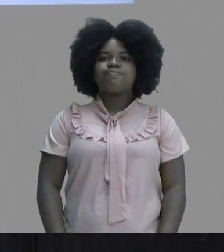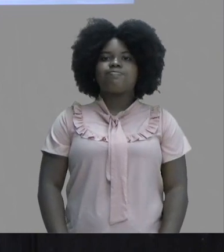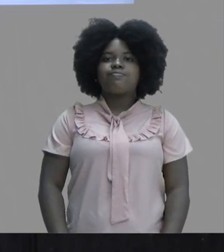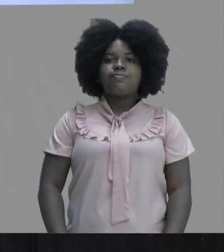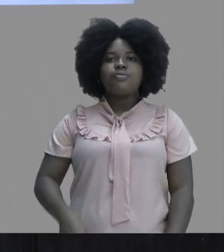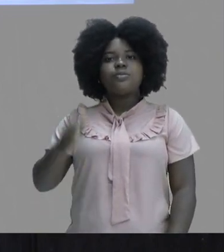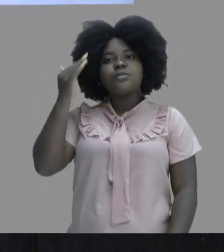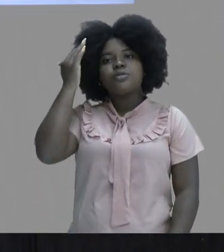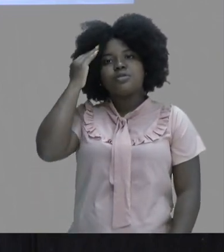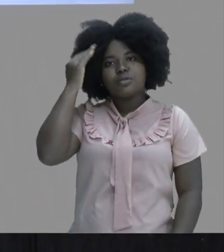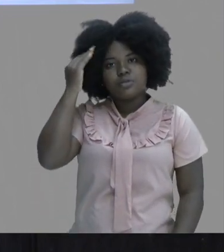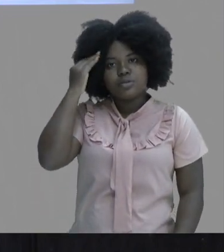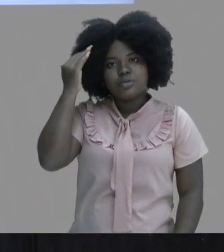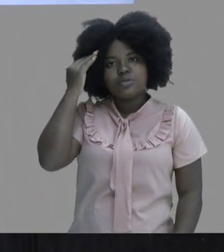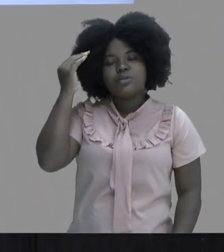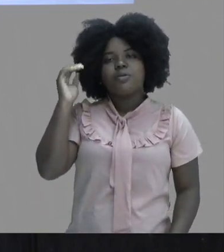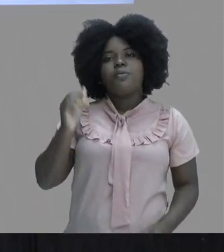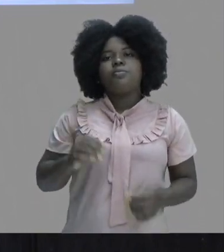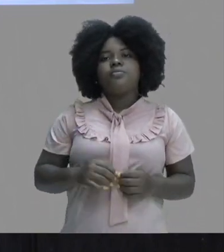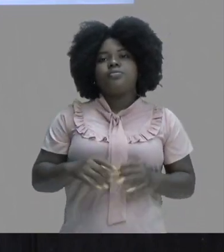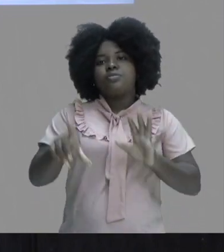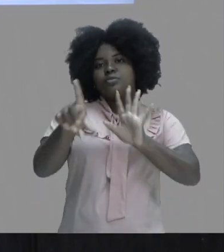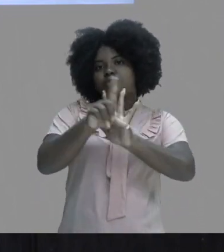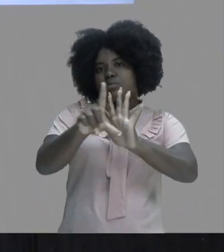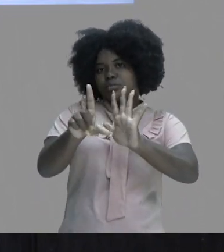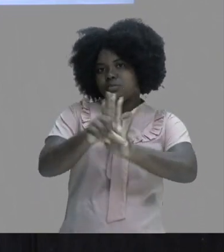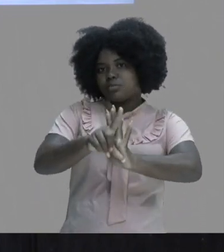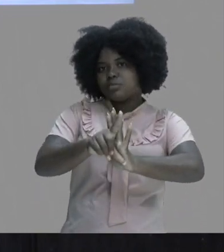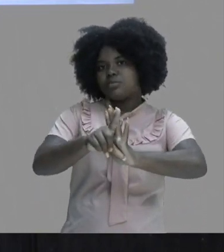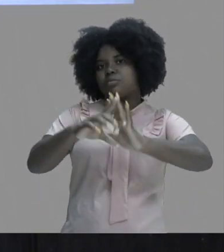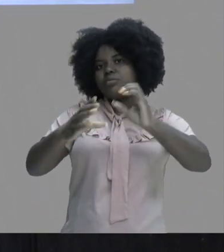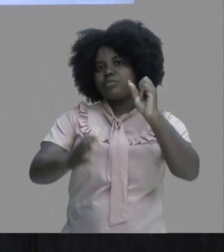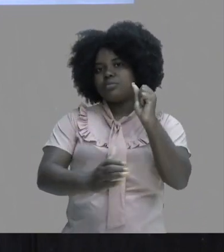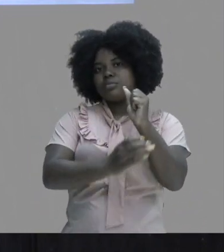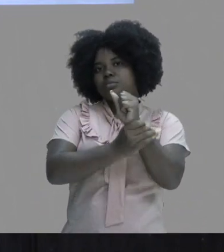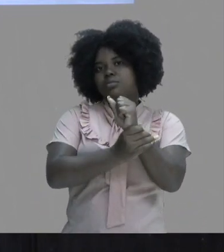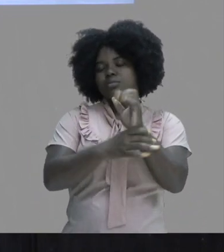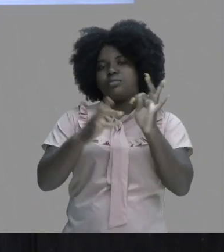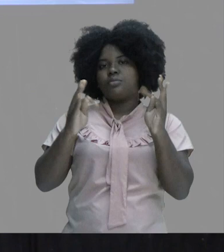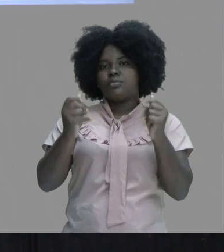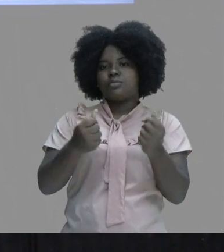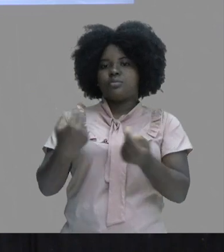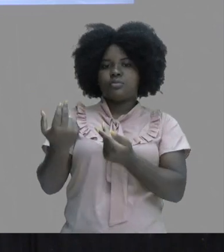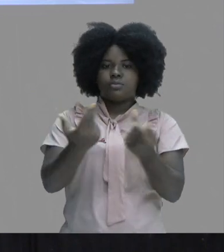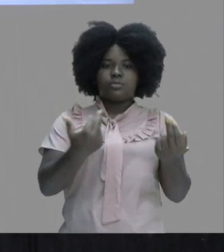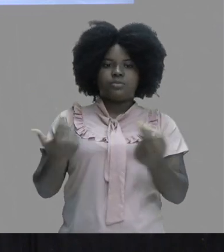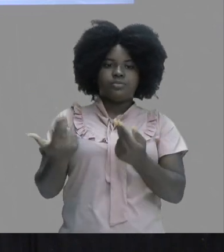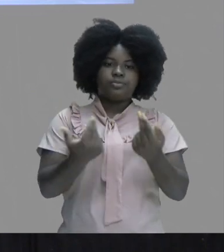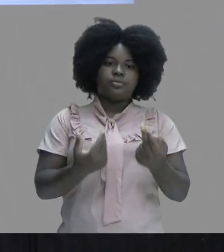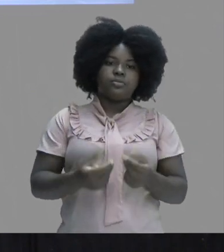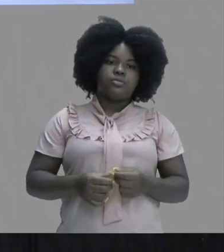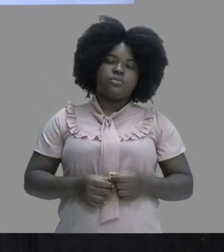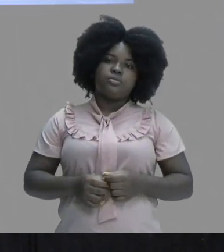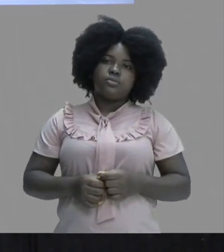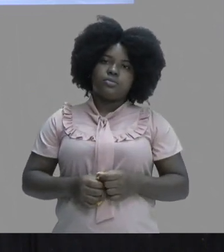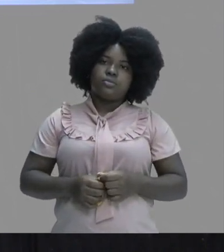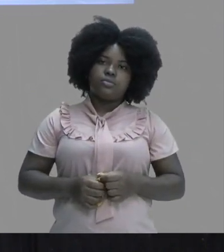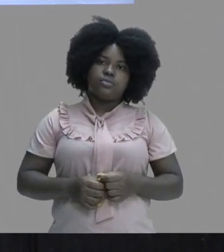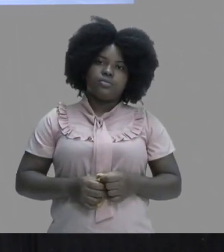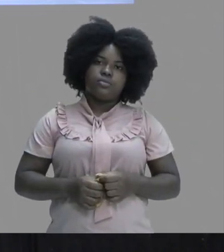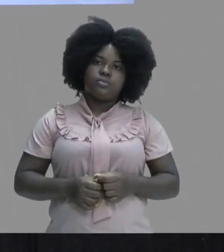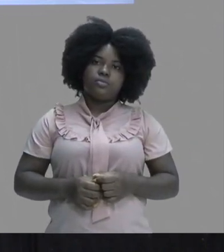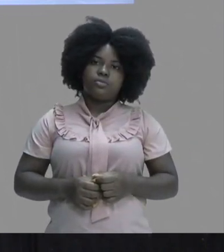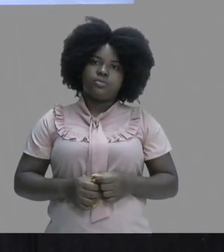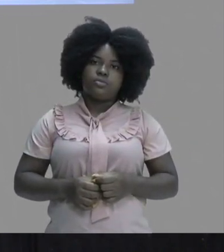acordo com aquilo que a declaração estabelece. E as leis devem proteger a todos de forma igual, assim também como deve